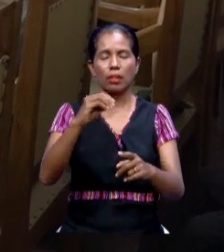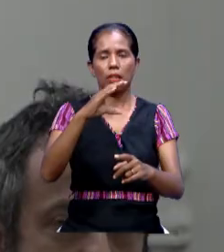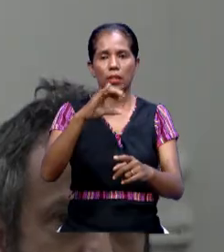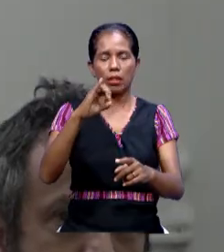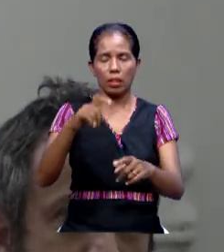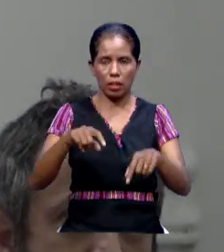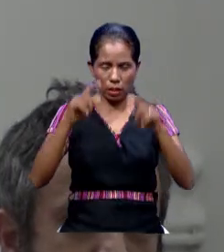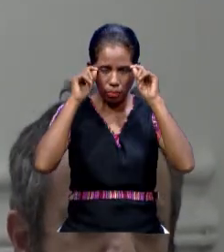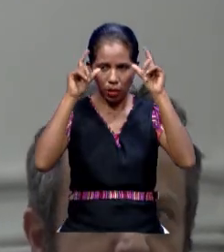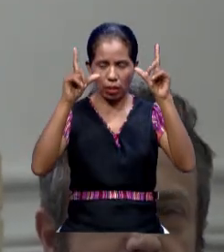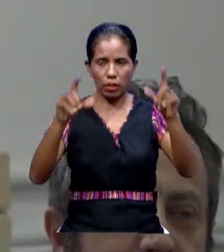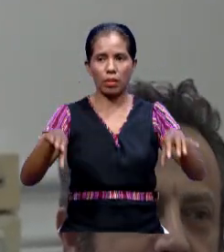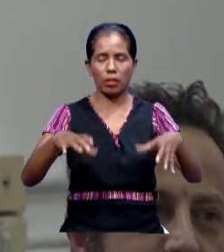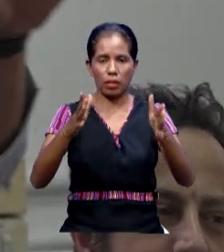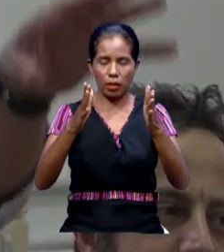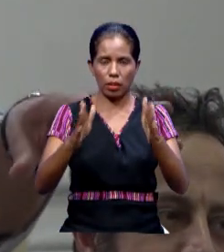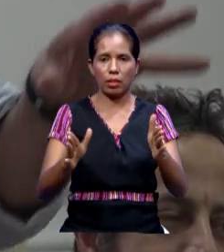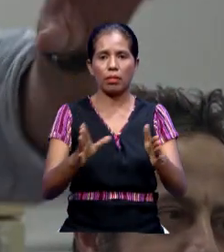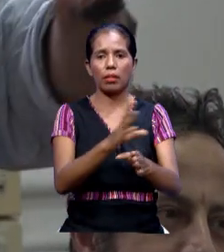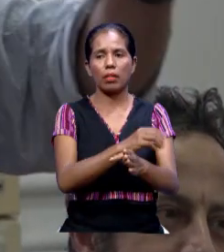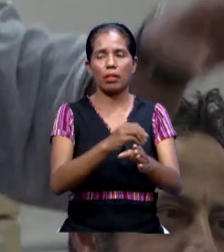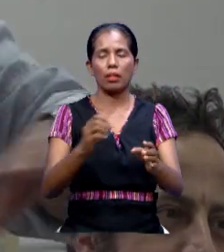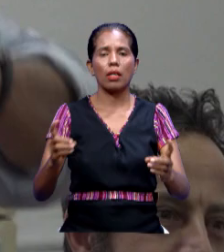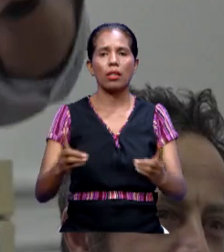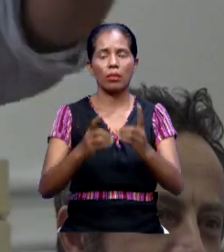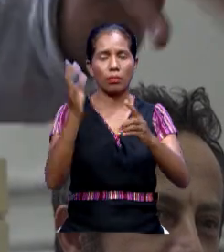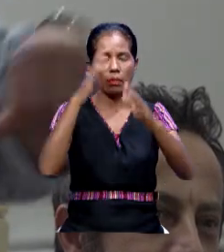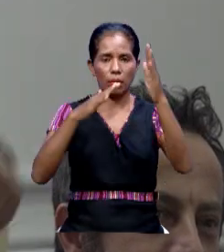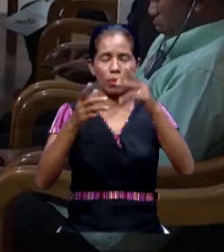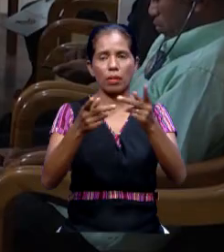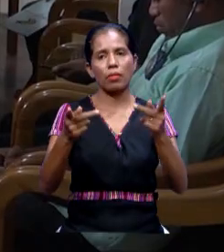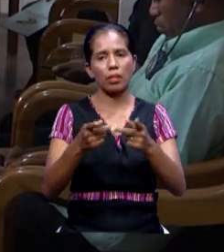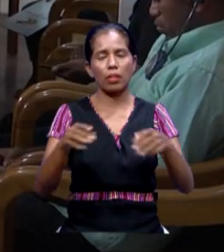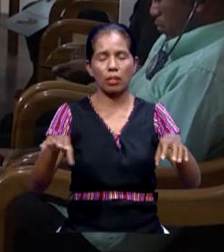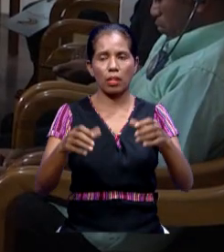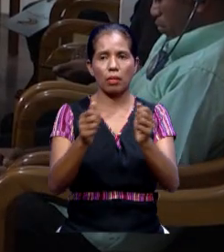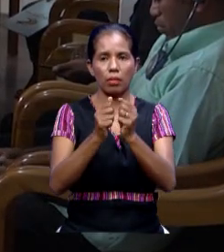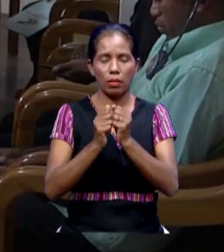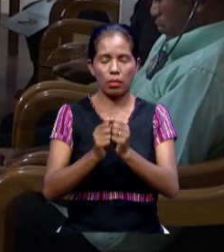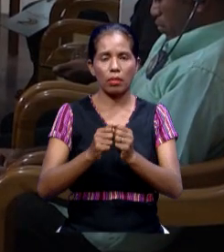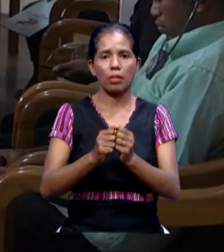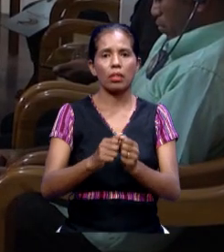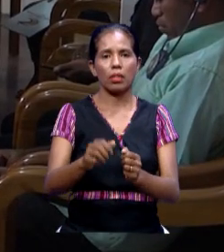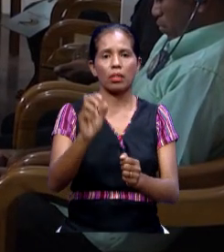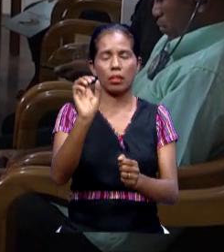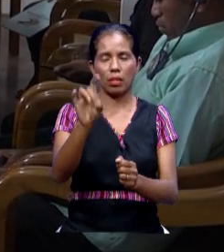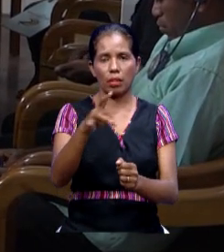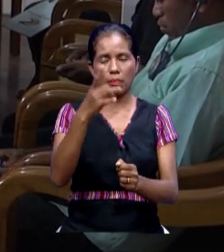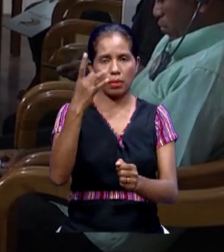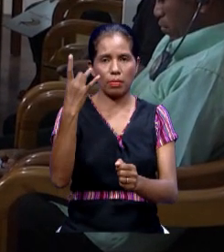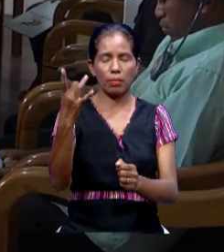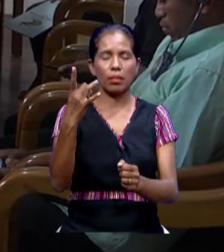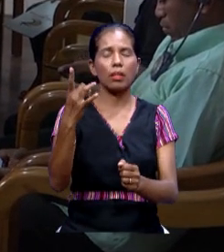Cresisto, liliu ba trabalhador nebe durante ne, a soro problema e fat in serviço, hamutu krihun sanulu resing valo.